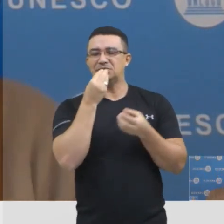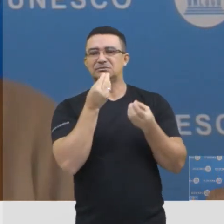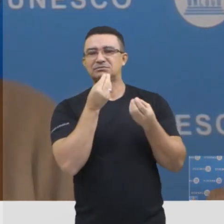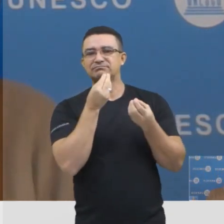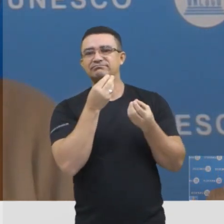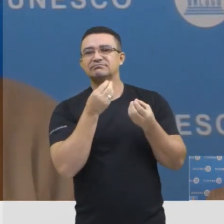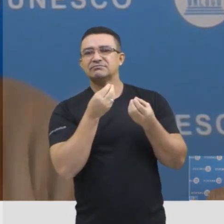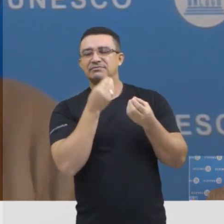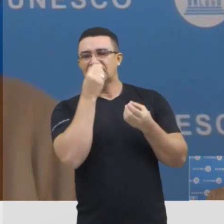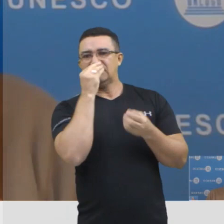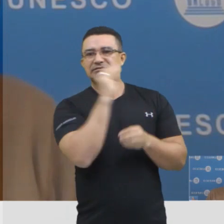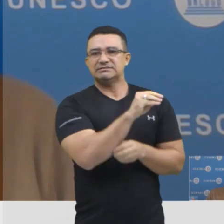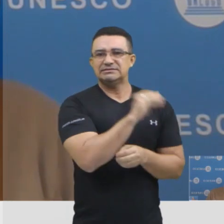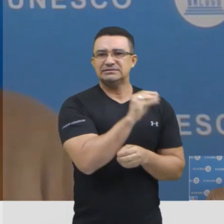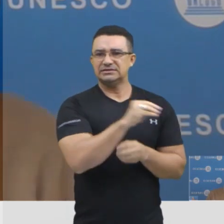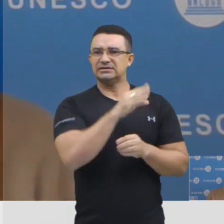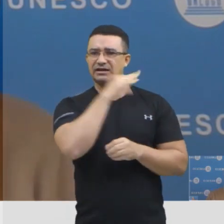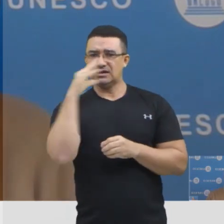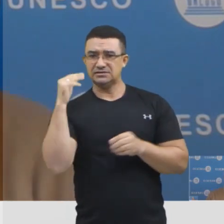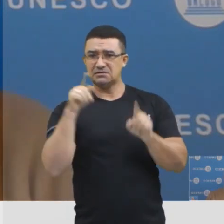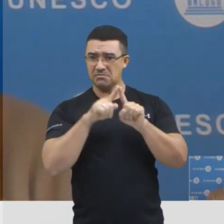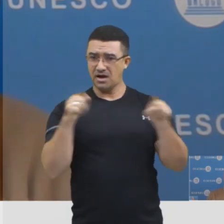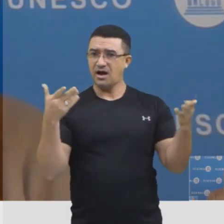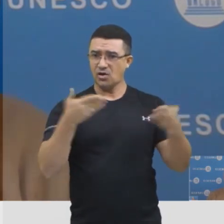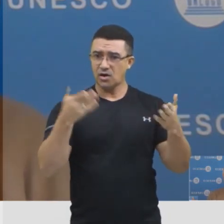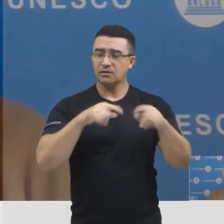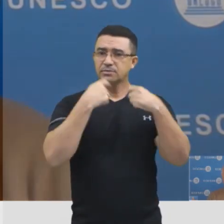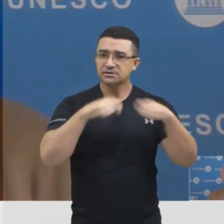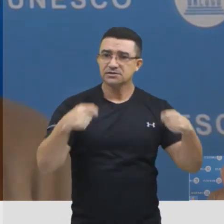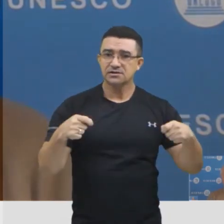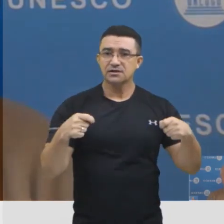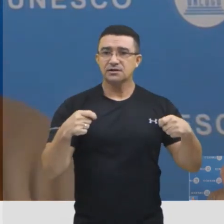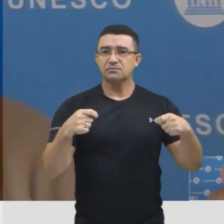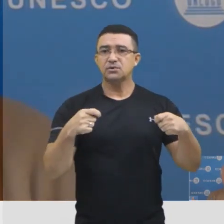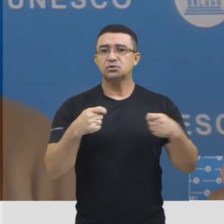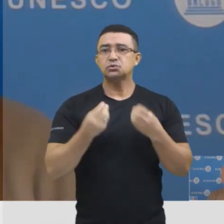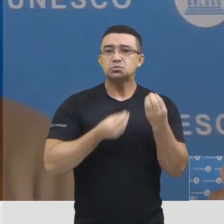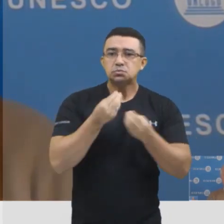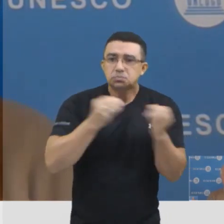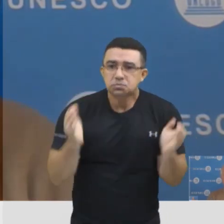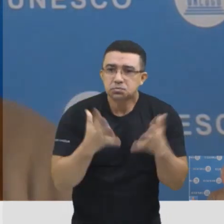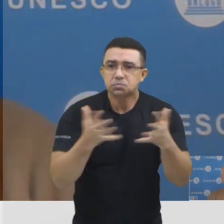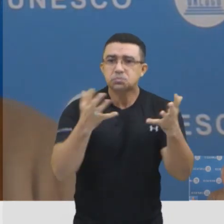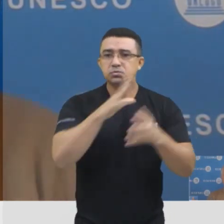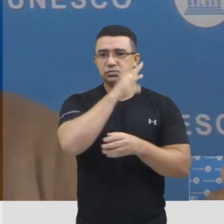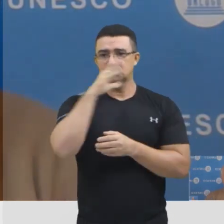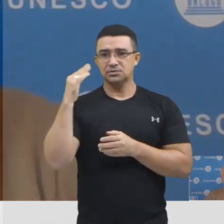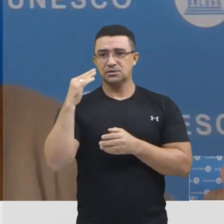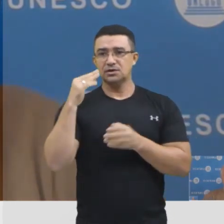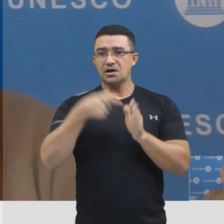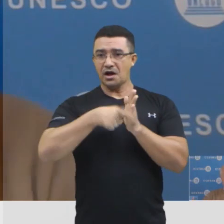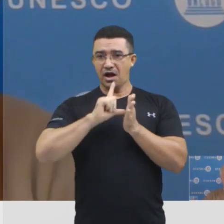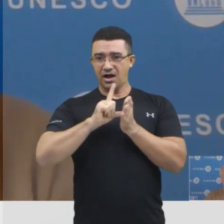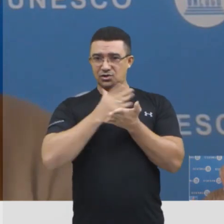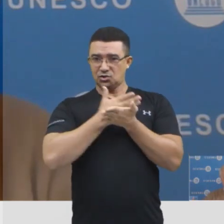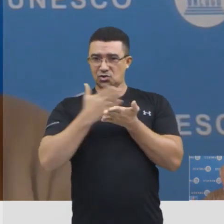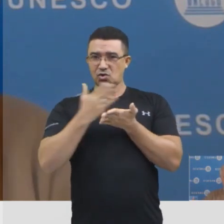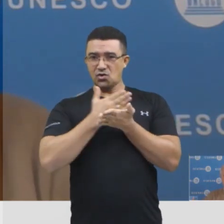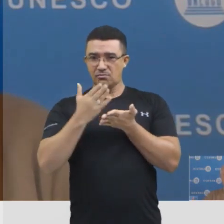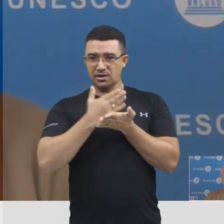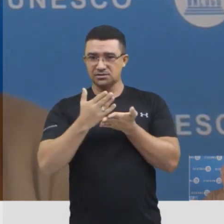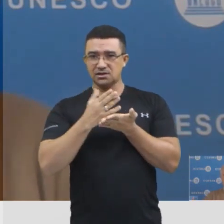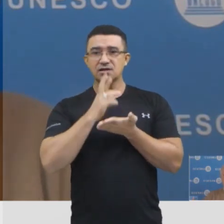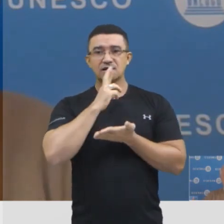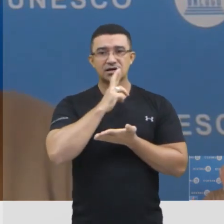que, nesta altura, precisamos, como me perguntou na pergunta inicial, de ter